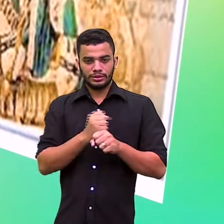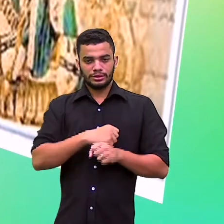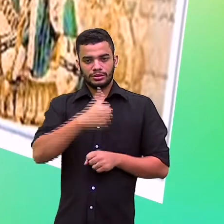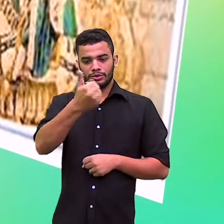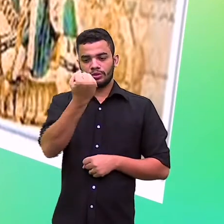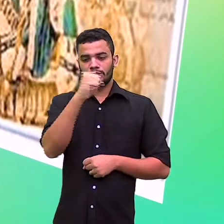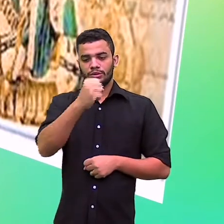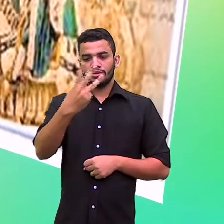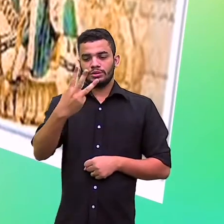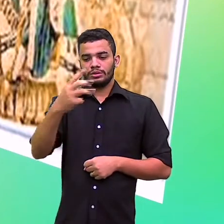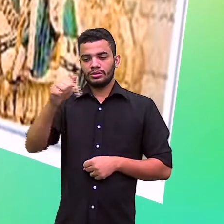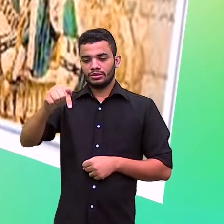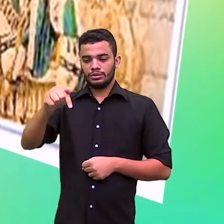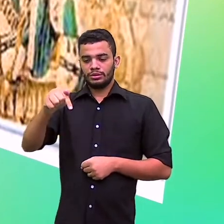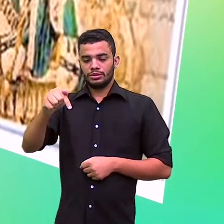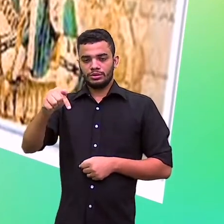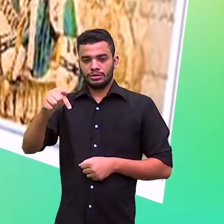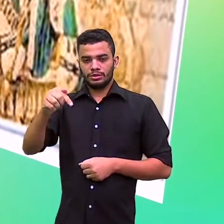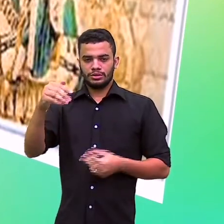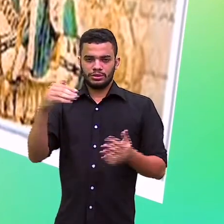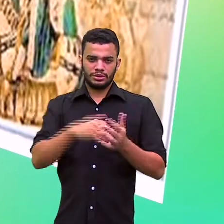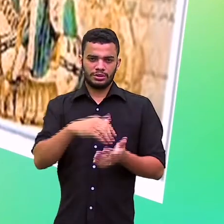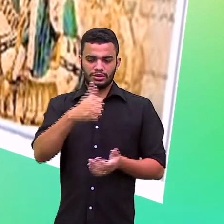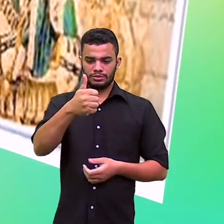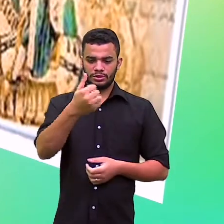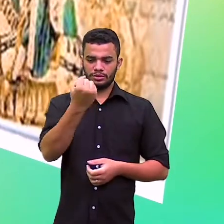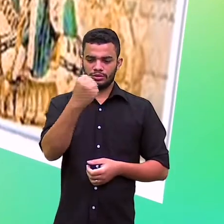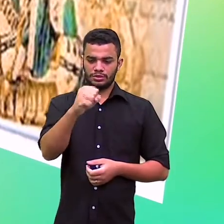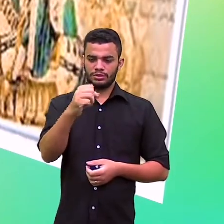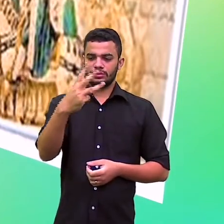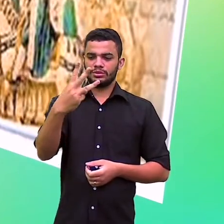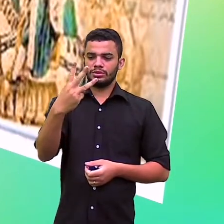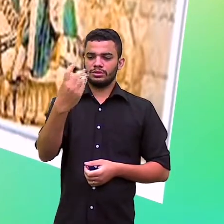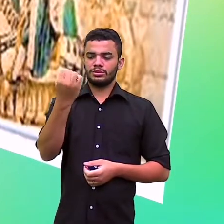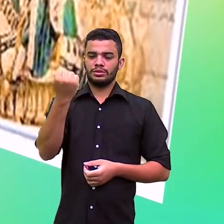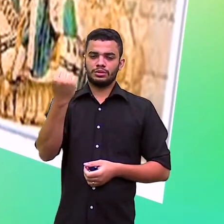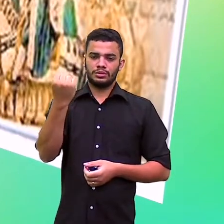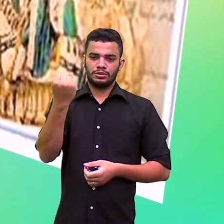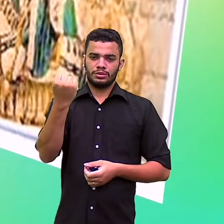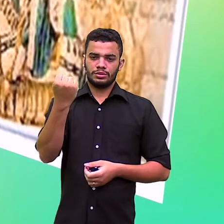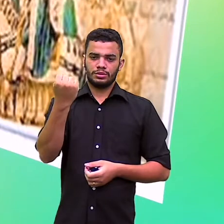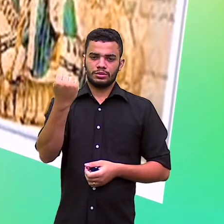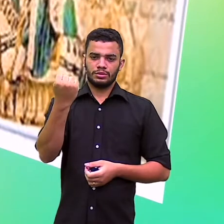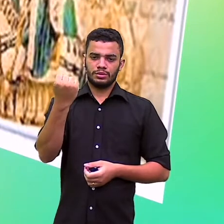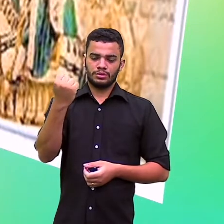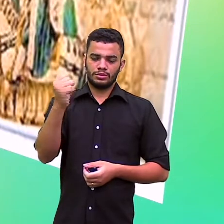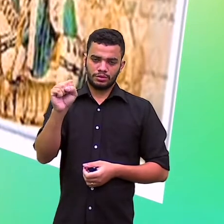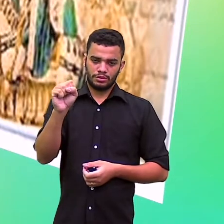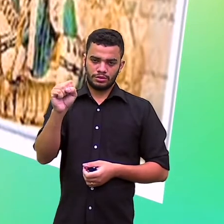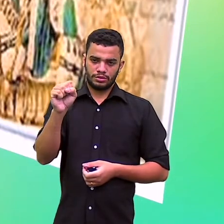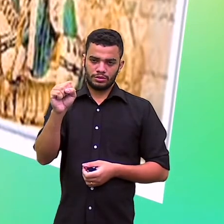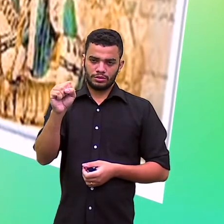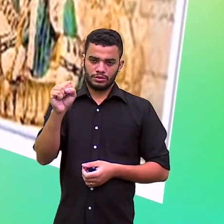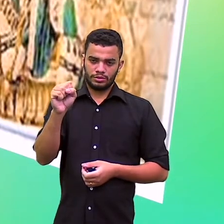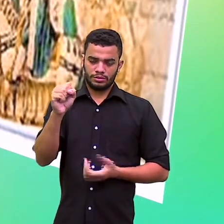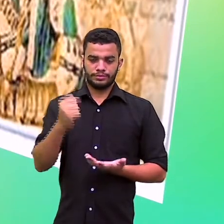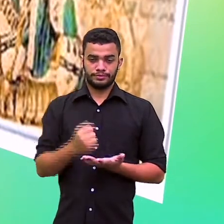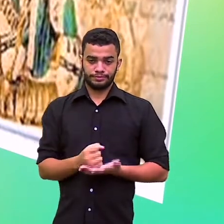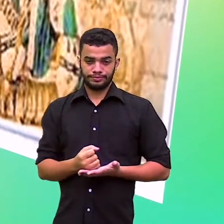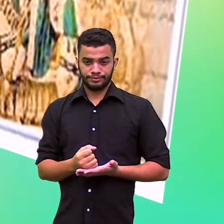a 1838. Componentes: classe média, ricos e